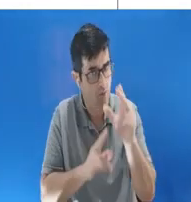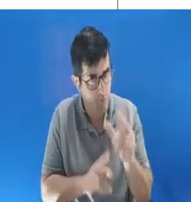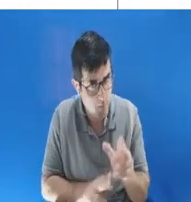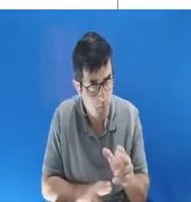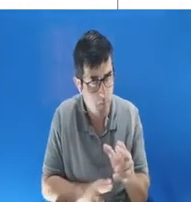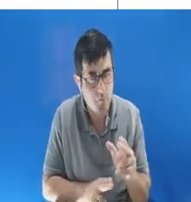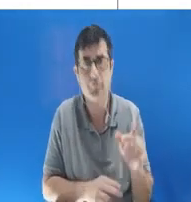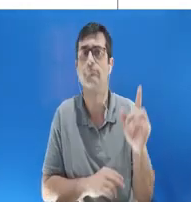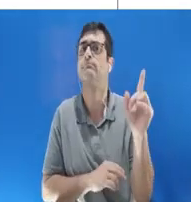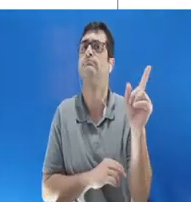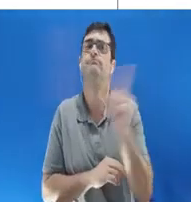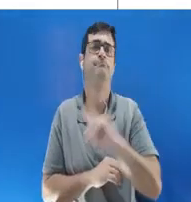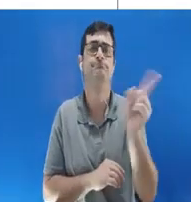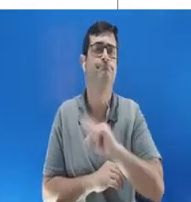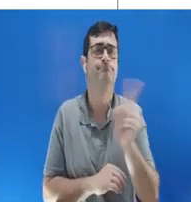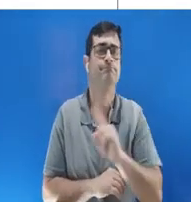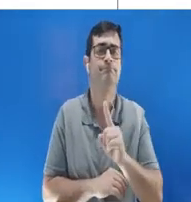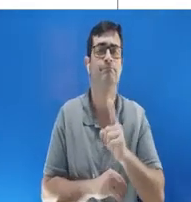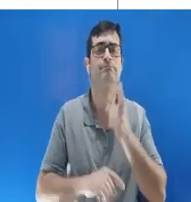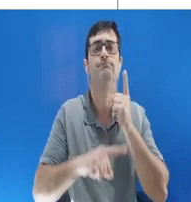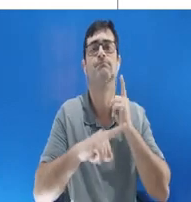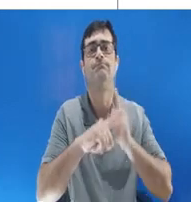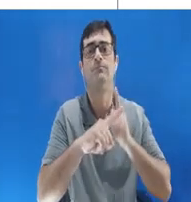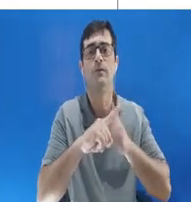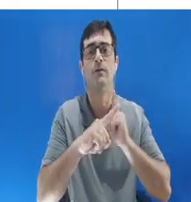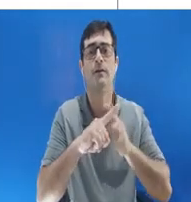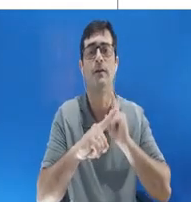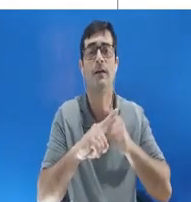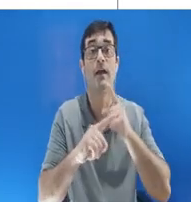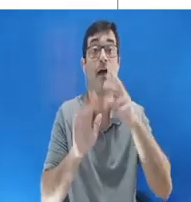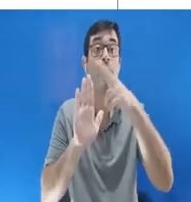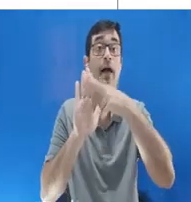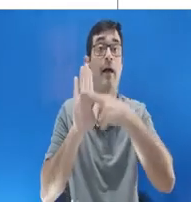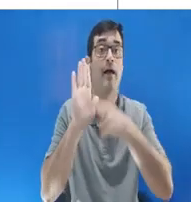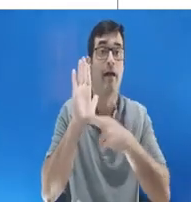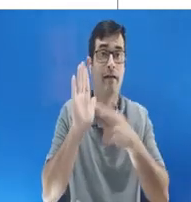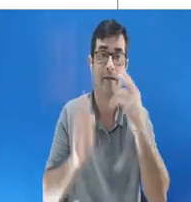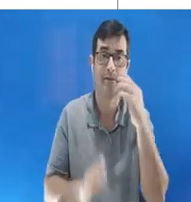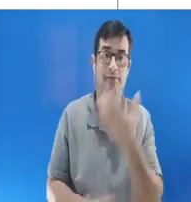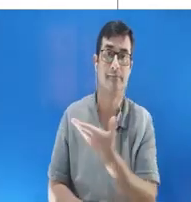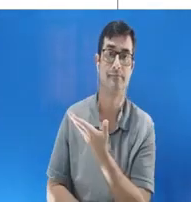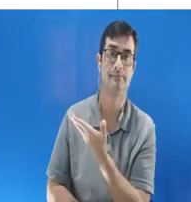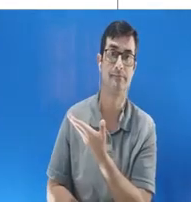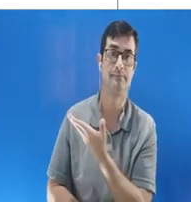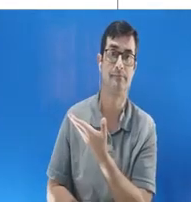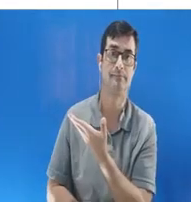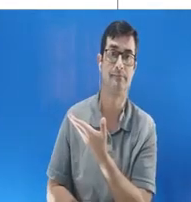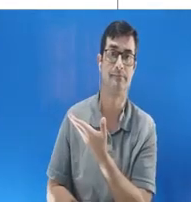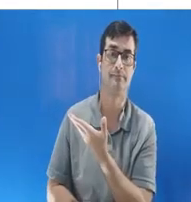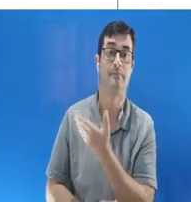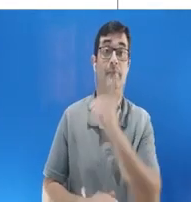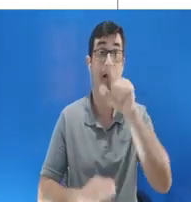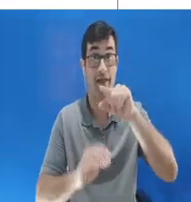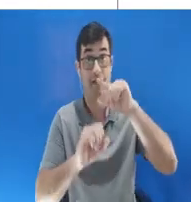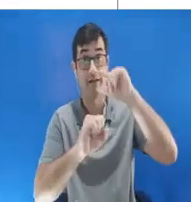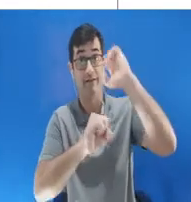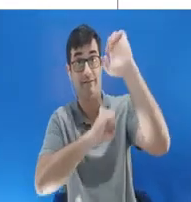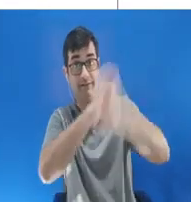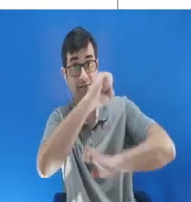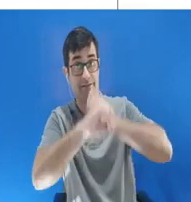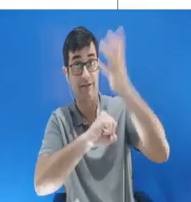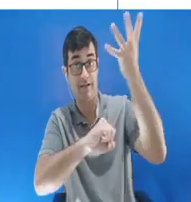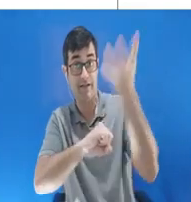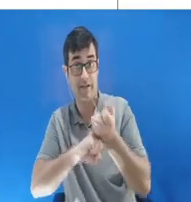Não. Por quê? Porque aqui vai entrar um parâmetro que a gente viu, que é a carga nuclear efetiva. Vamos pensar